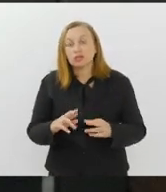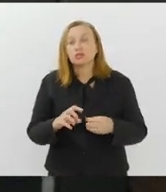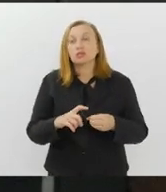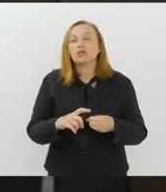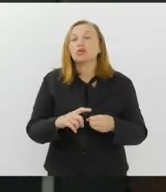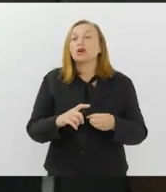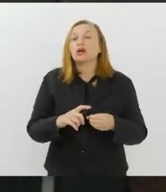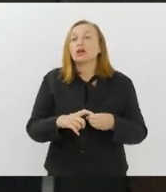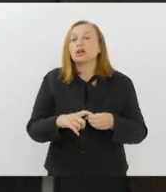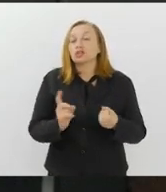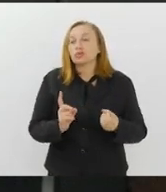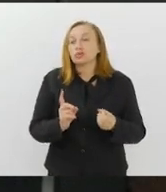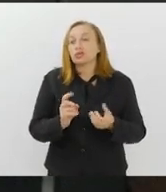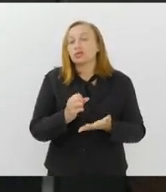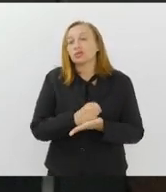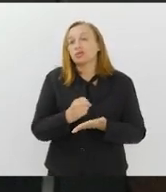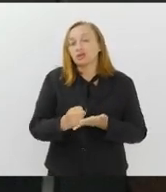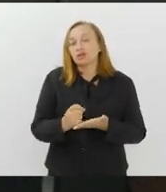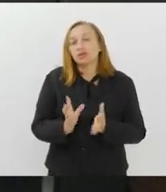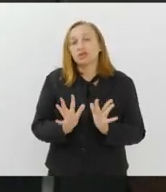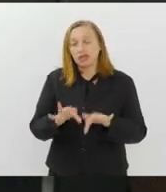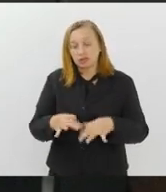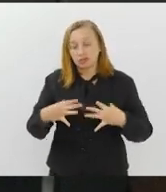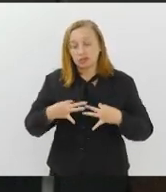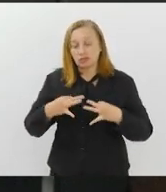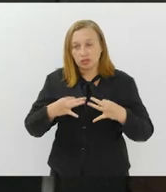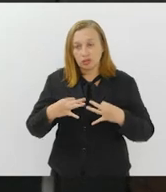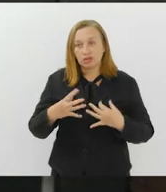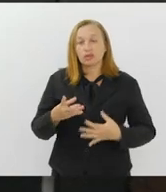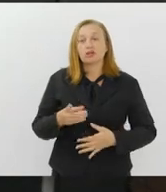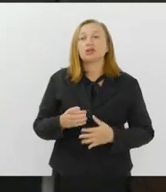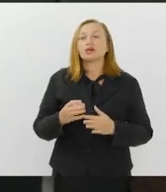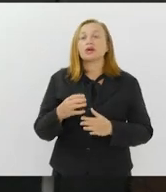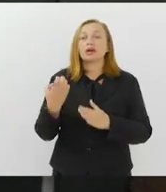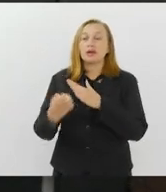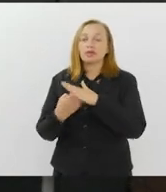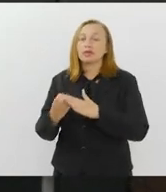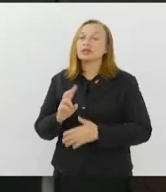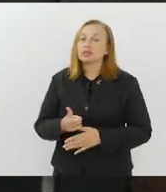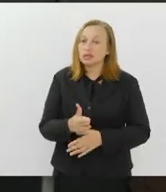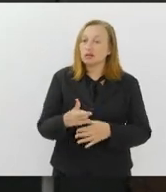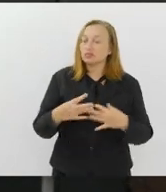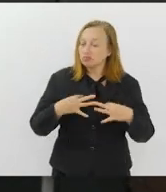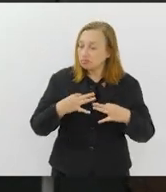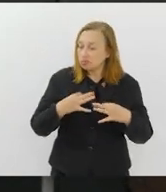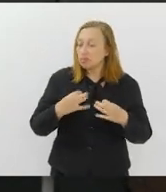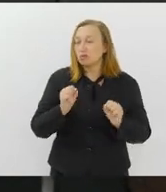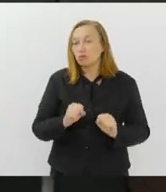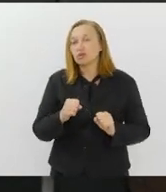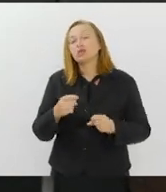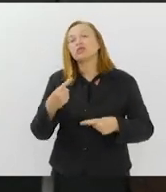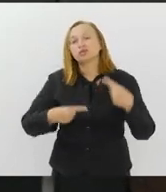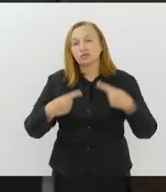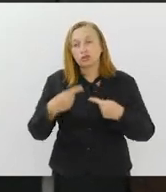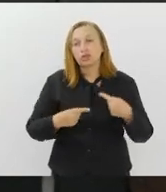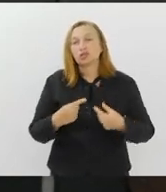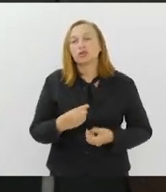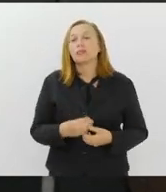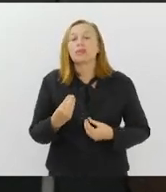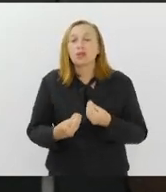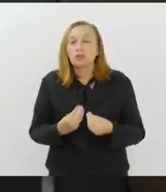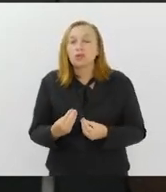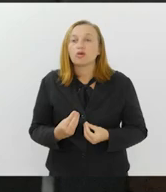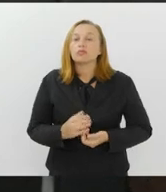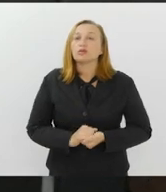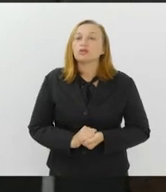Então, deputado, terminando aqui, me colocando novamente à disposição, a agência estará sempre à disposição para que a gente possa debater e como